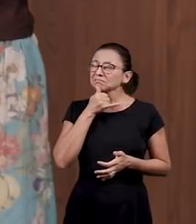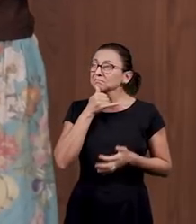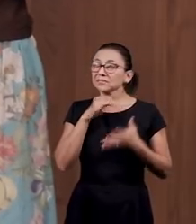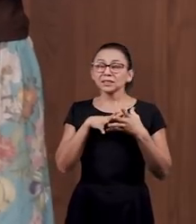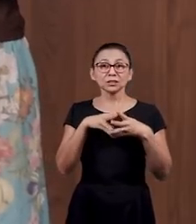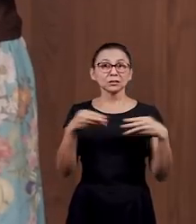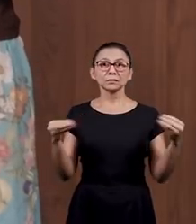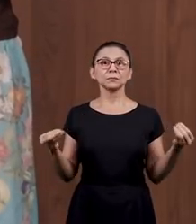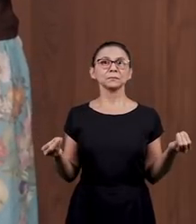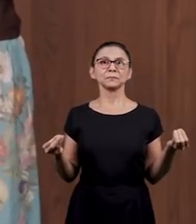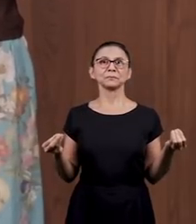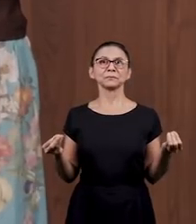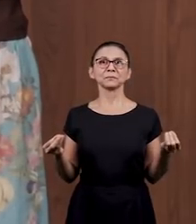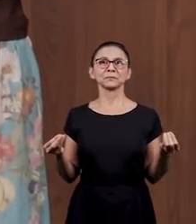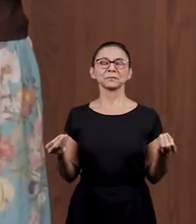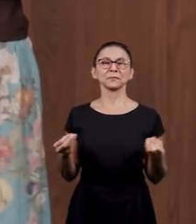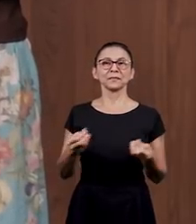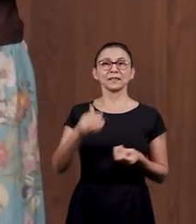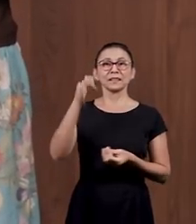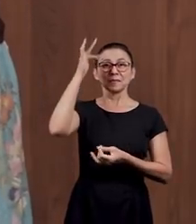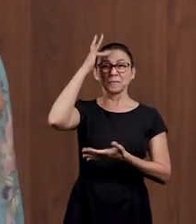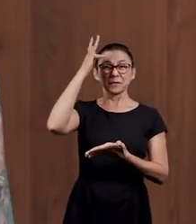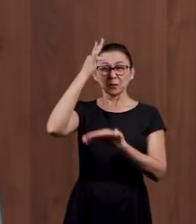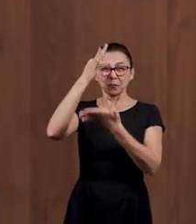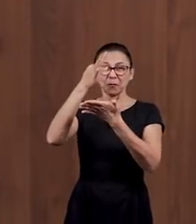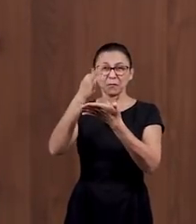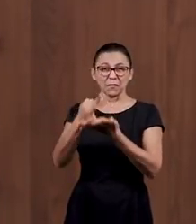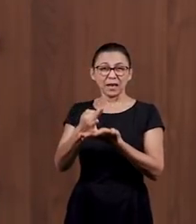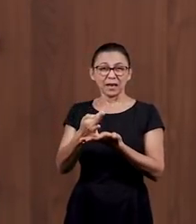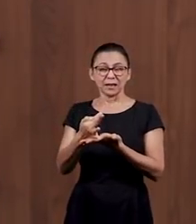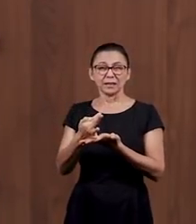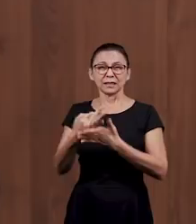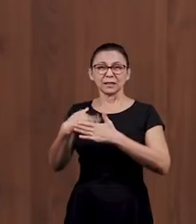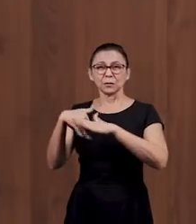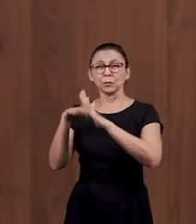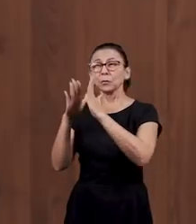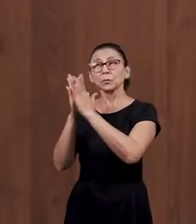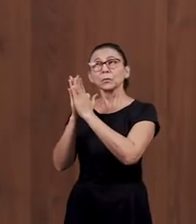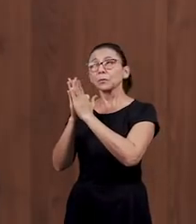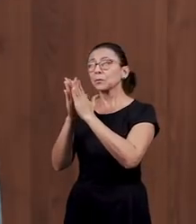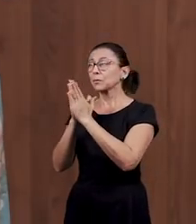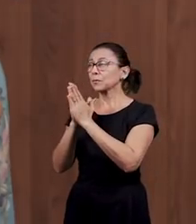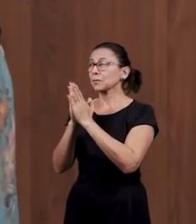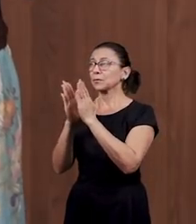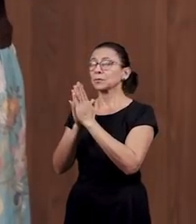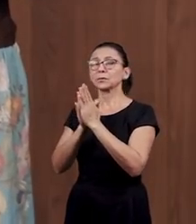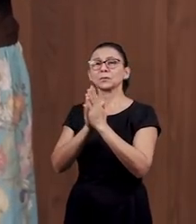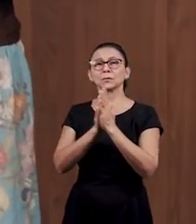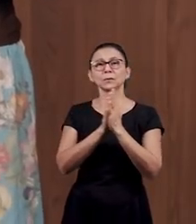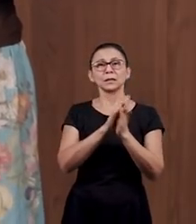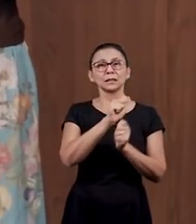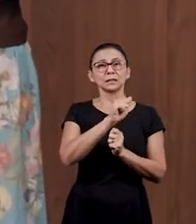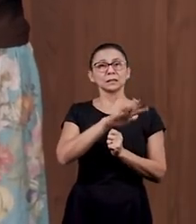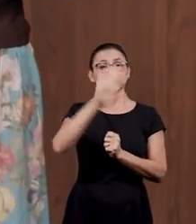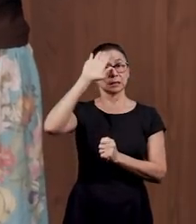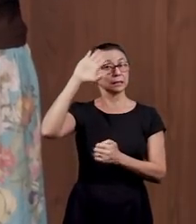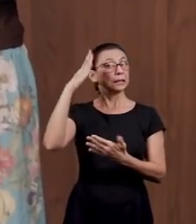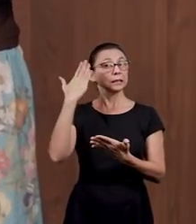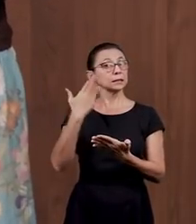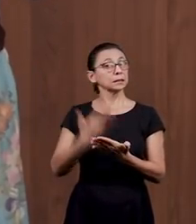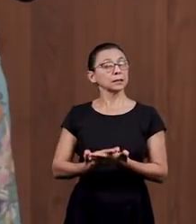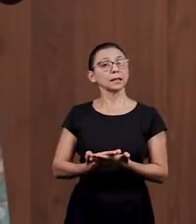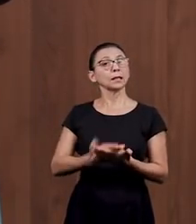triste, porque a fé com que Ana se derramou diante do Senhor e como Ana creu que o Deus dos exércitos